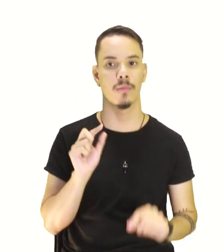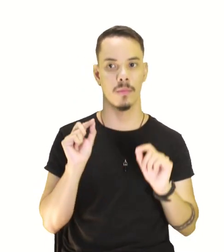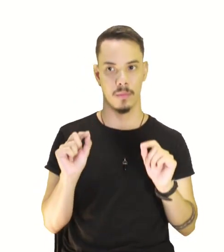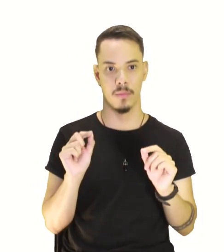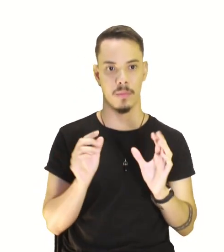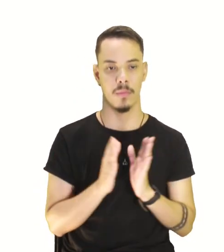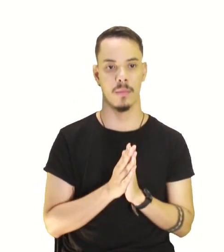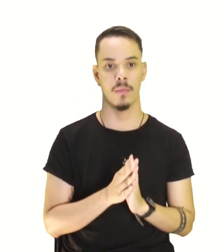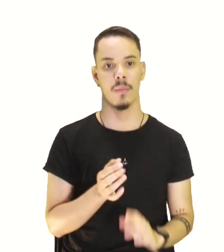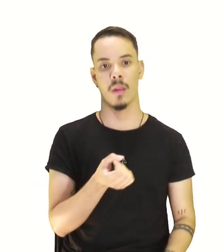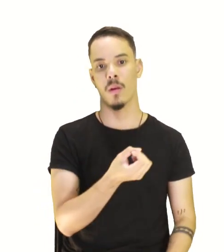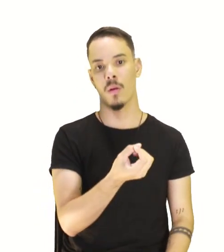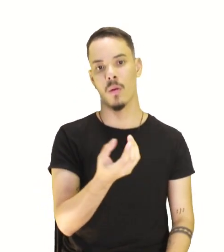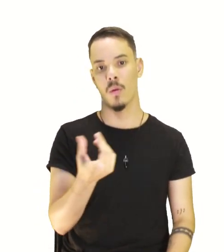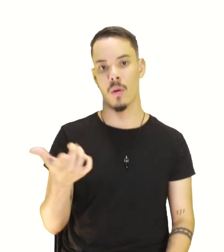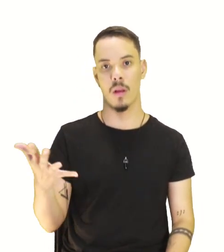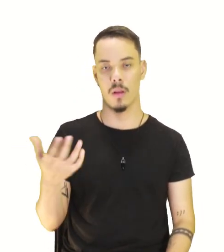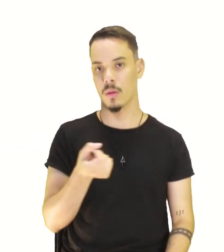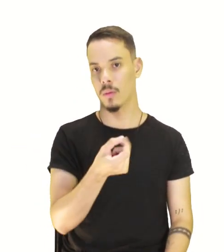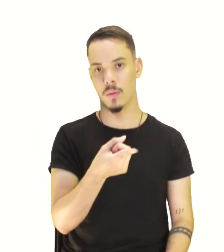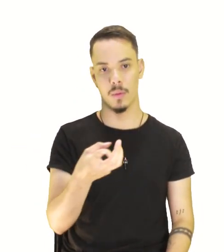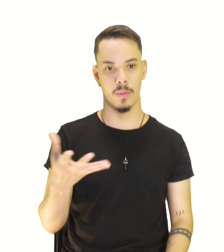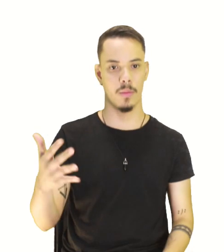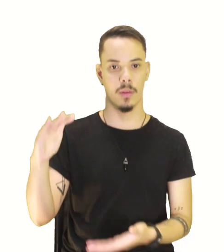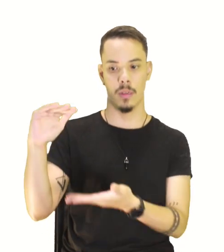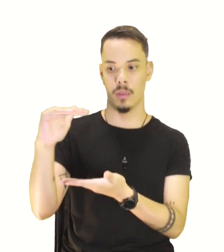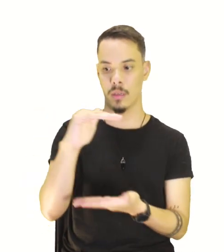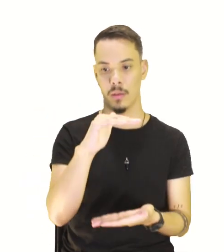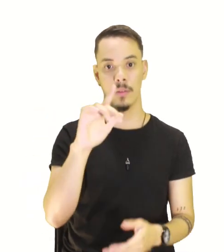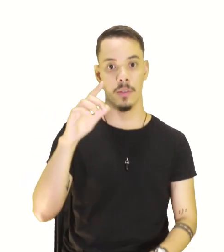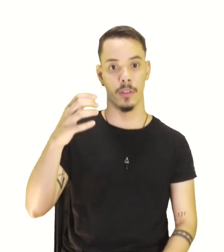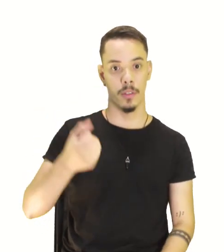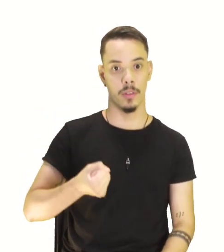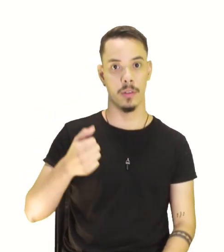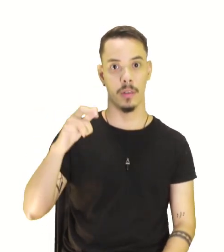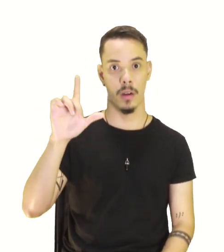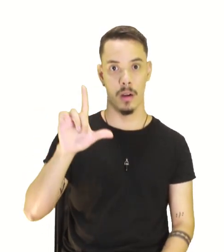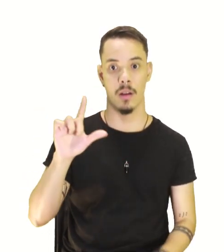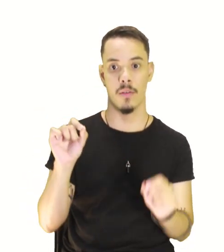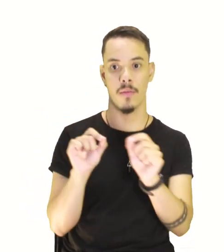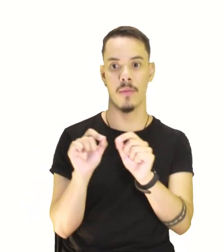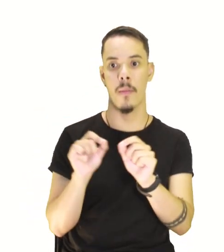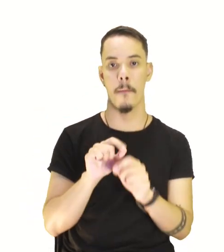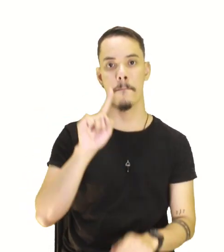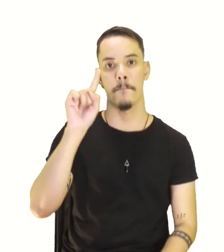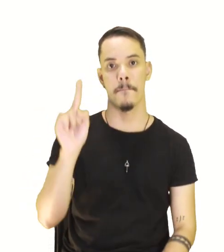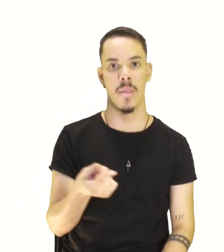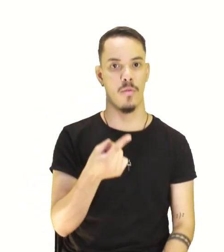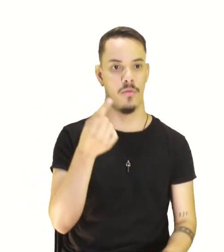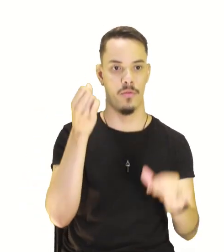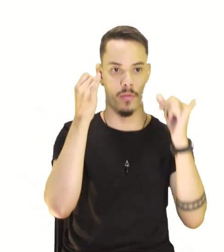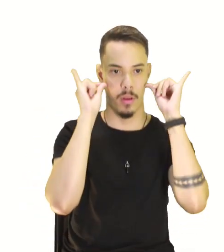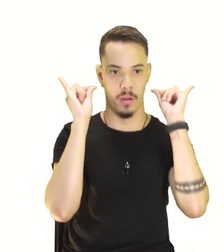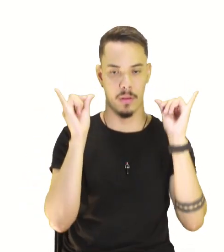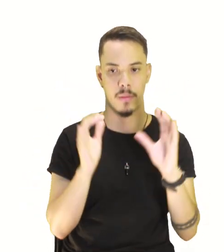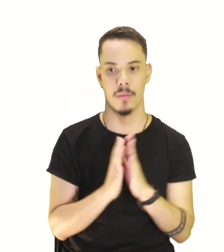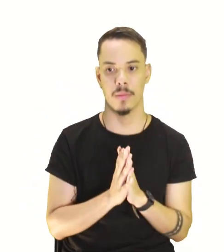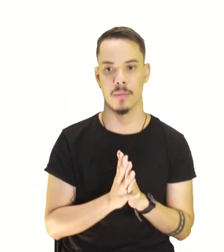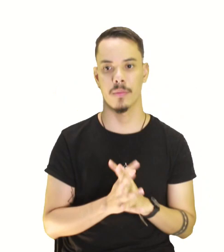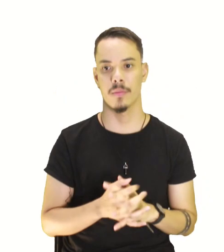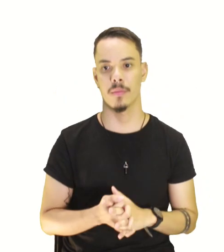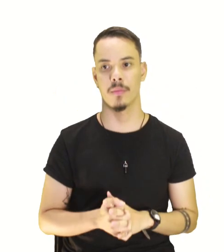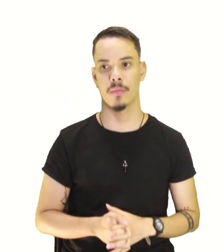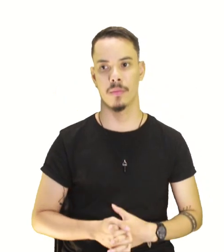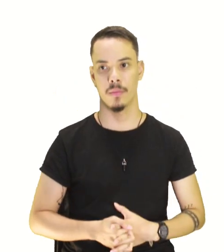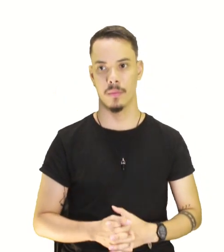A, quantos litros de leite são produzidos por 1000 vacas? E aqui nós temos que, de novo,